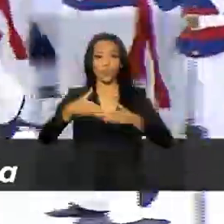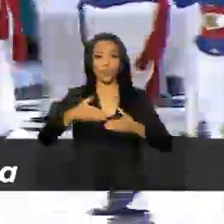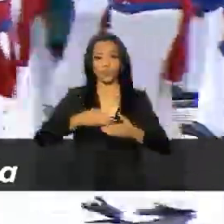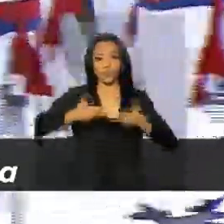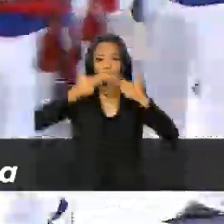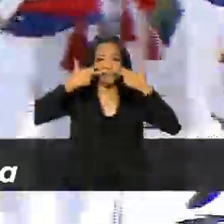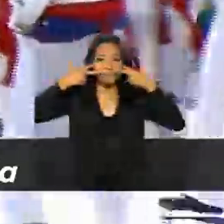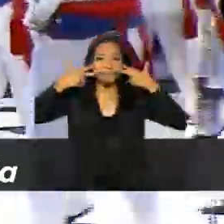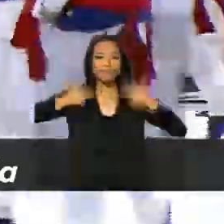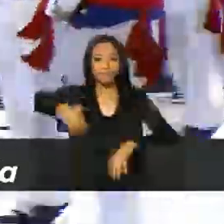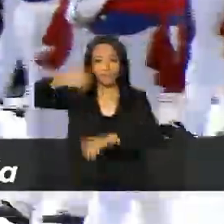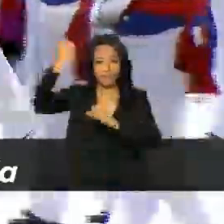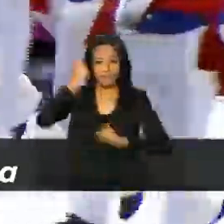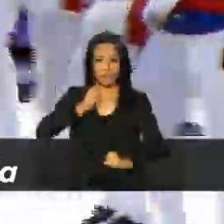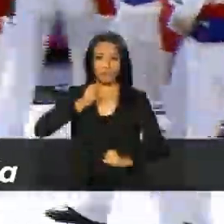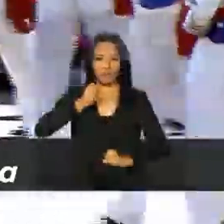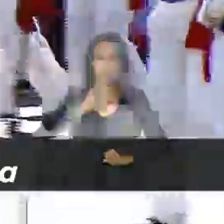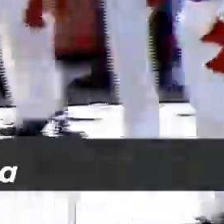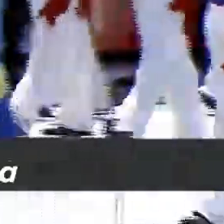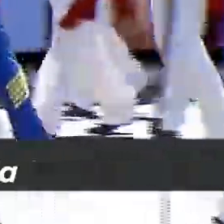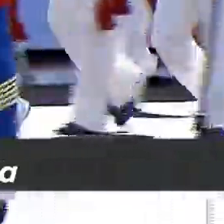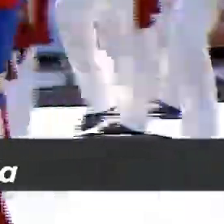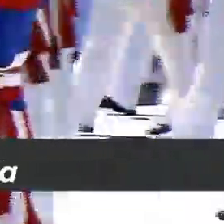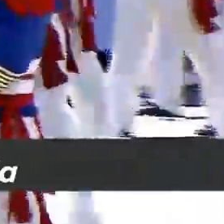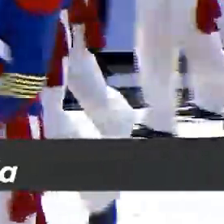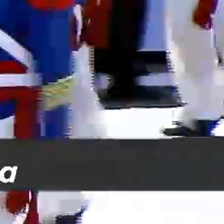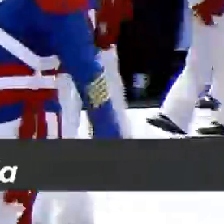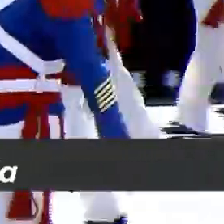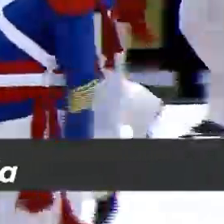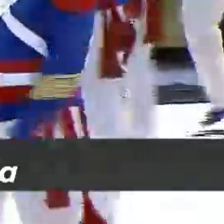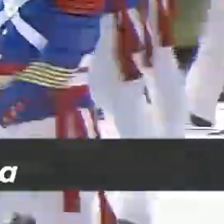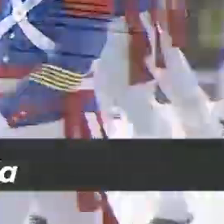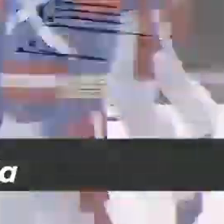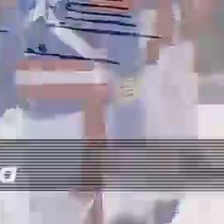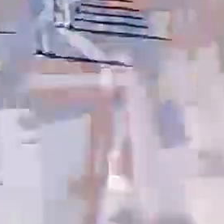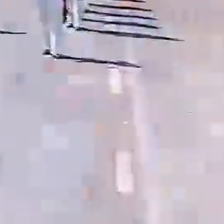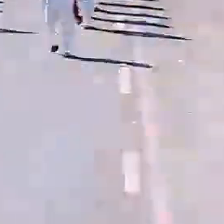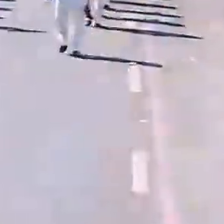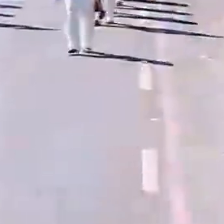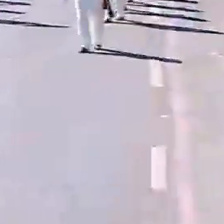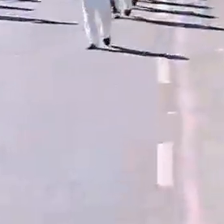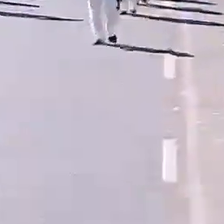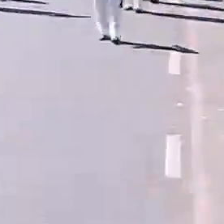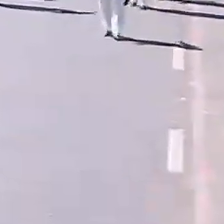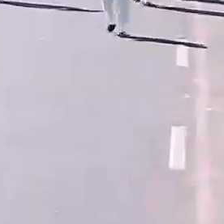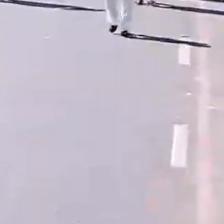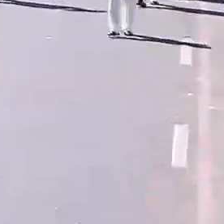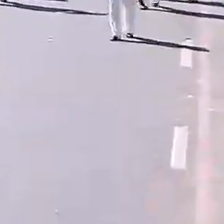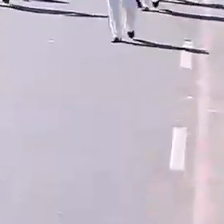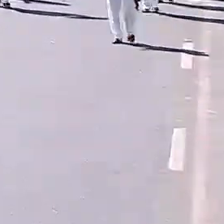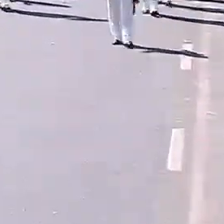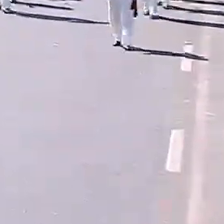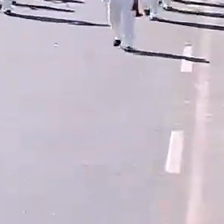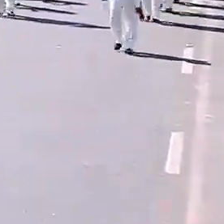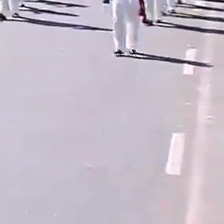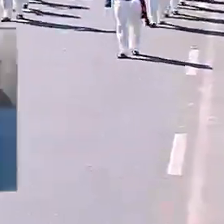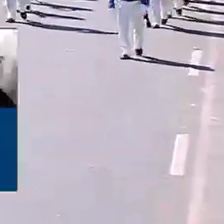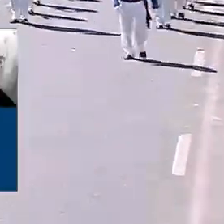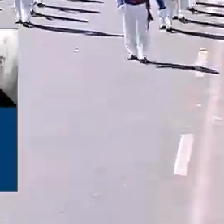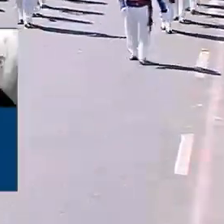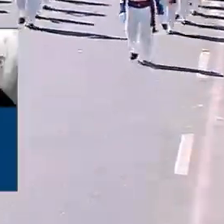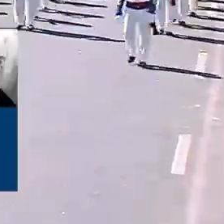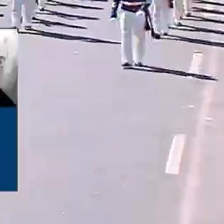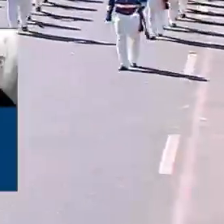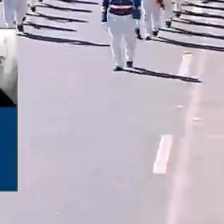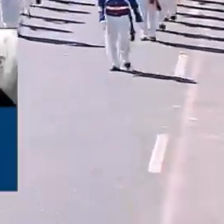O momento de desfile do Exército, cujo patrono é o Marechal Duque de Caxias, é uma mostra de... Bom, agora